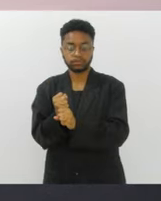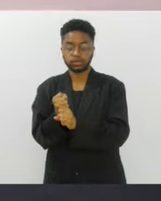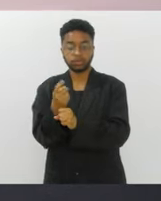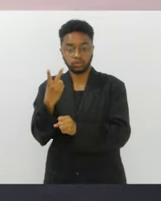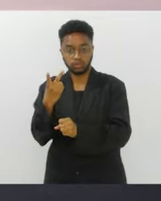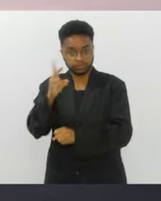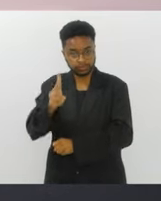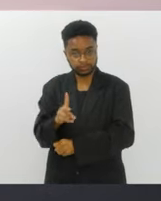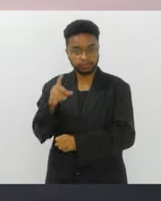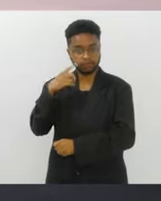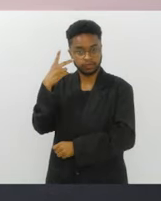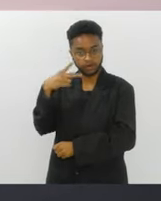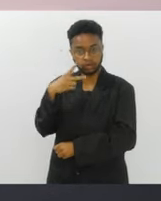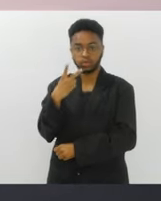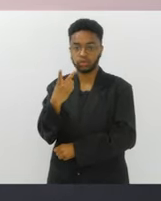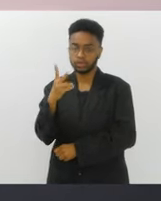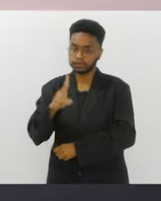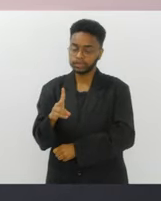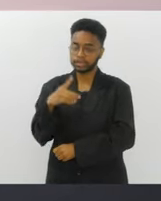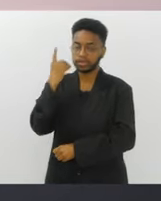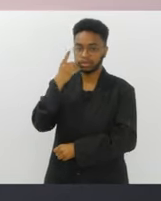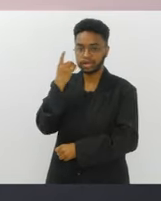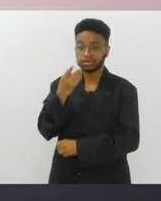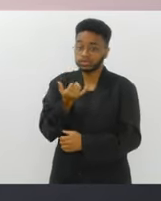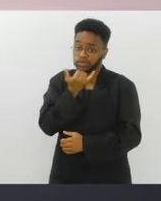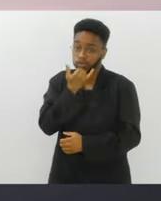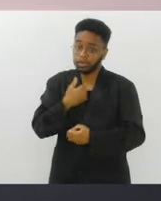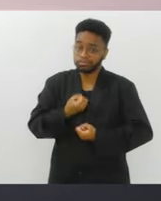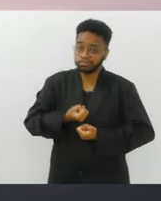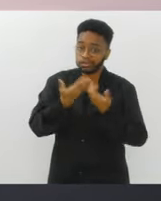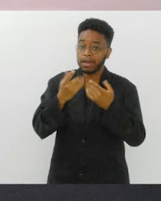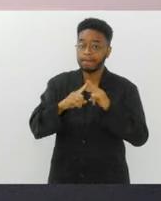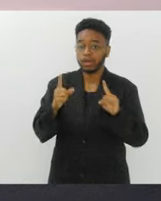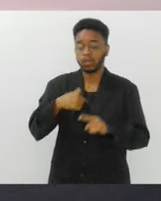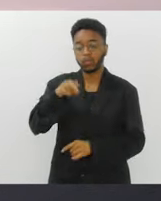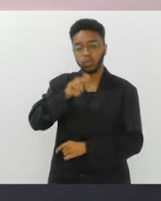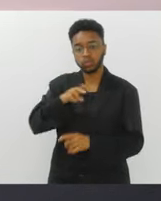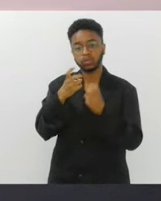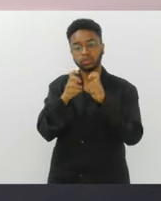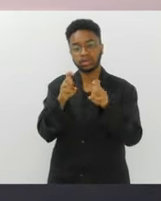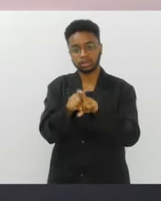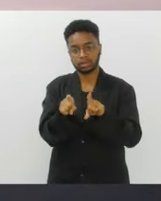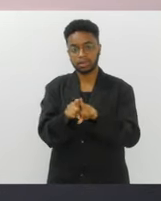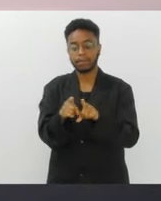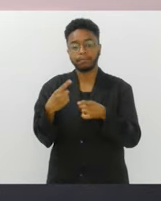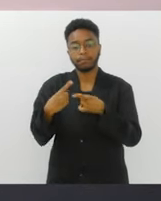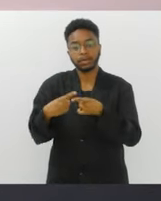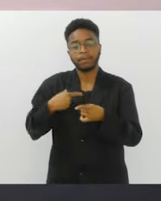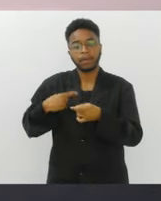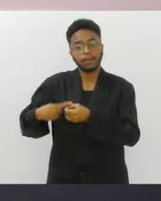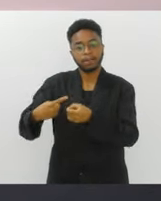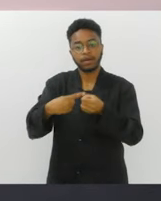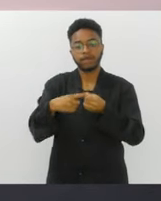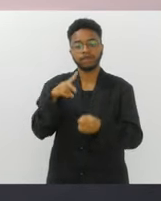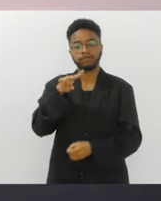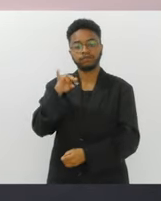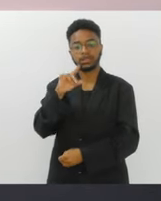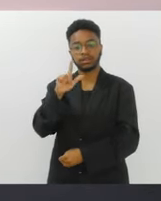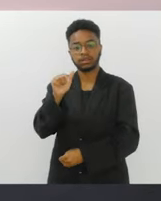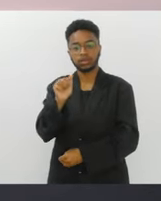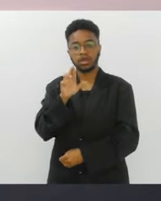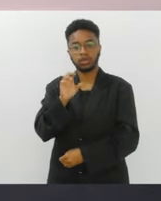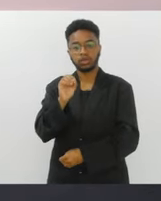isso. Desculpa estar desabafando, mas é que eu também sou usuário dos trens. O meu bairro é o bairro da Vila Rosalie. Tem